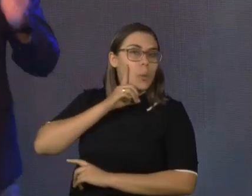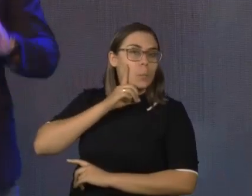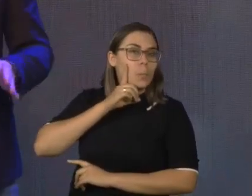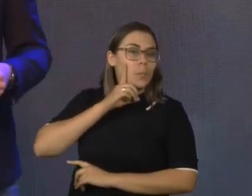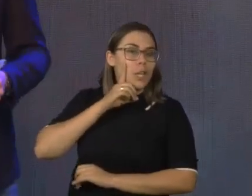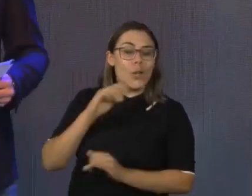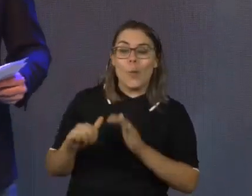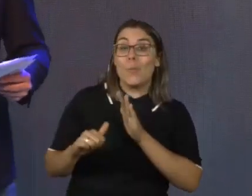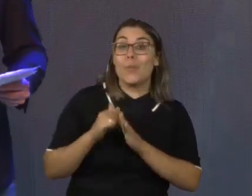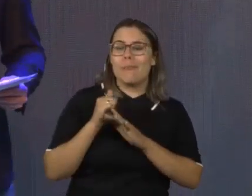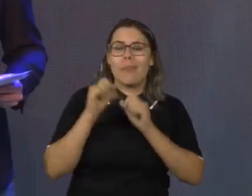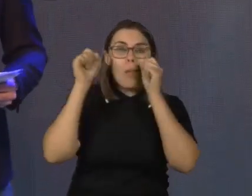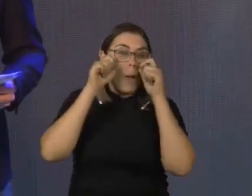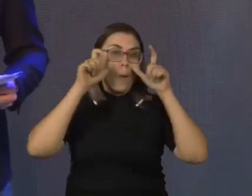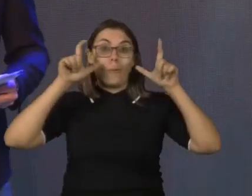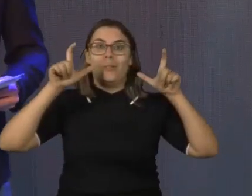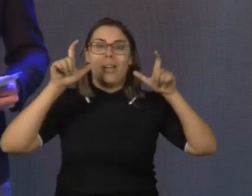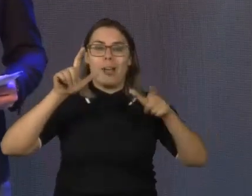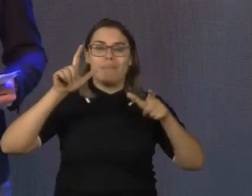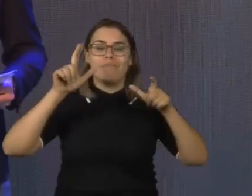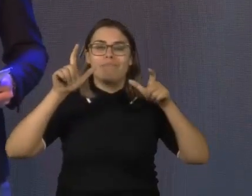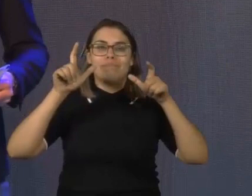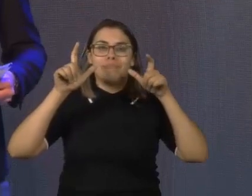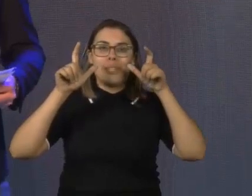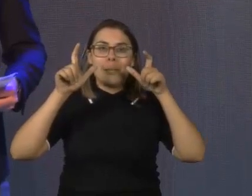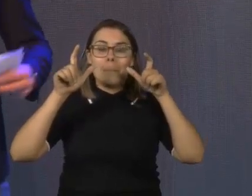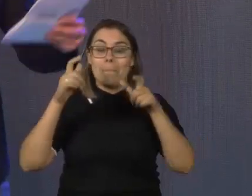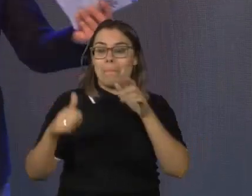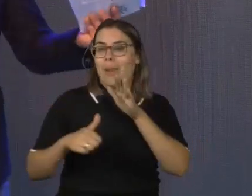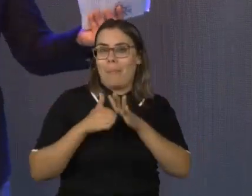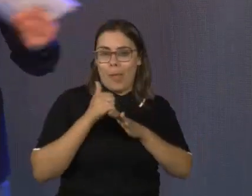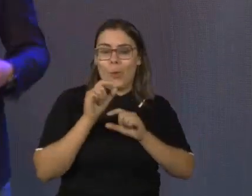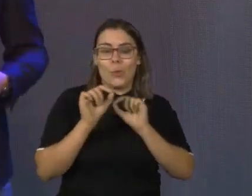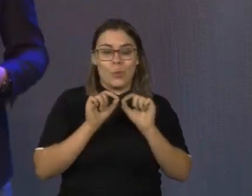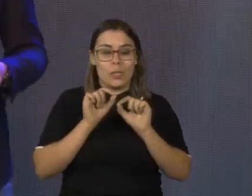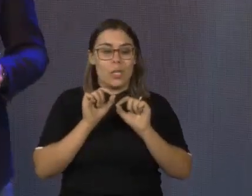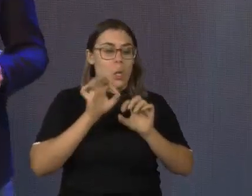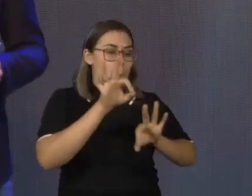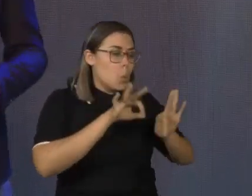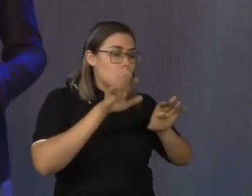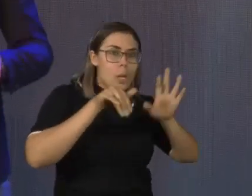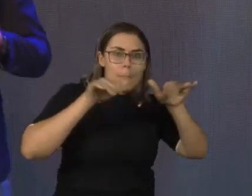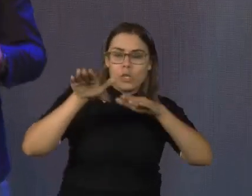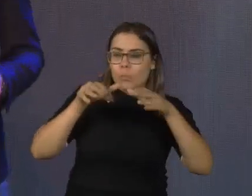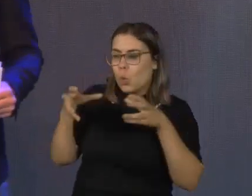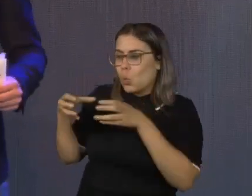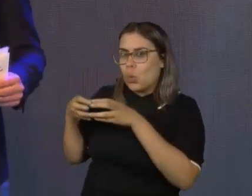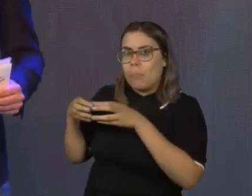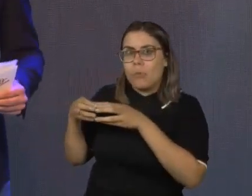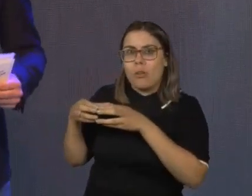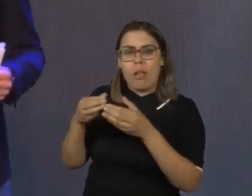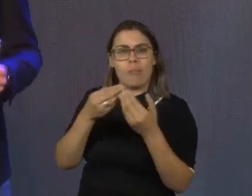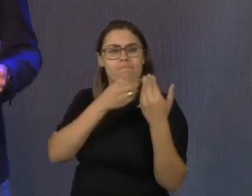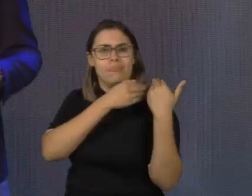era o primeiro a levantar de manhã cedo para, primeiro, reunir a equipe dele, e o compromisso e